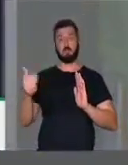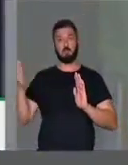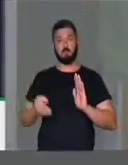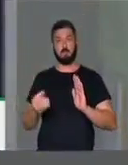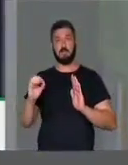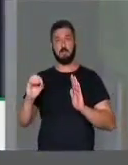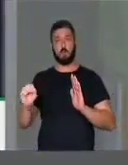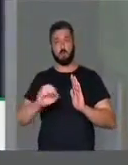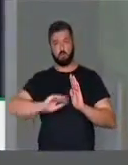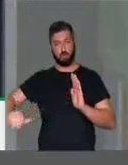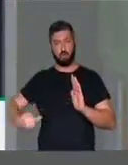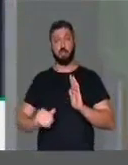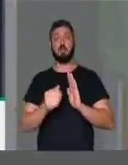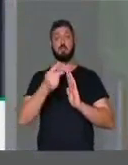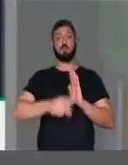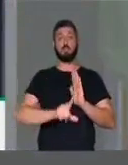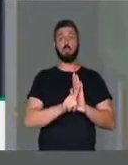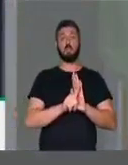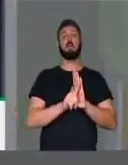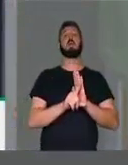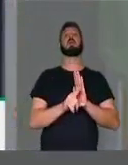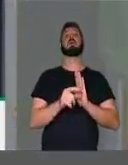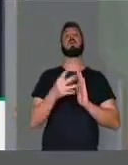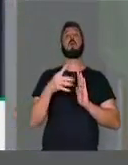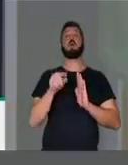2.761 de 2008,